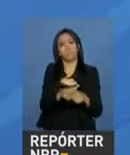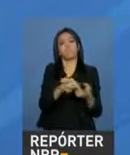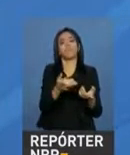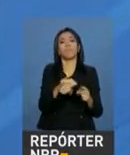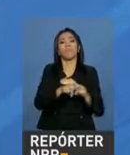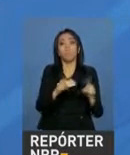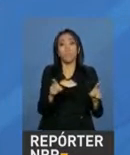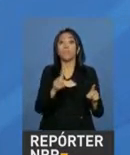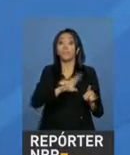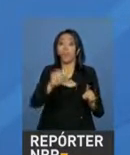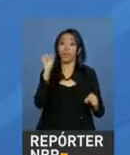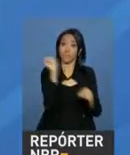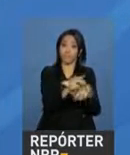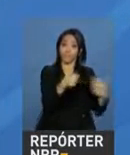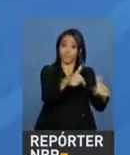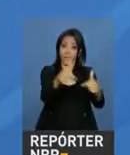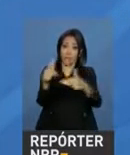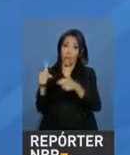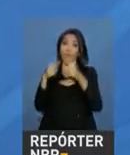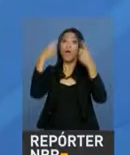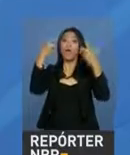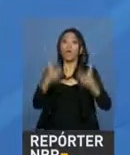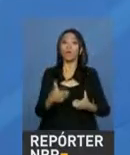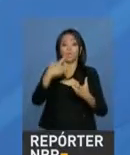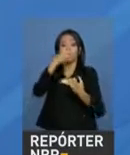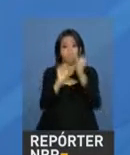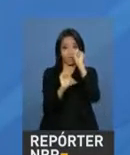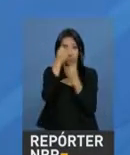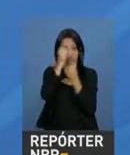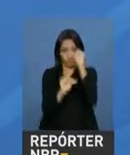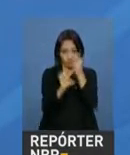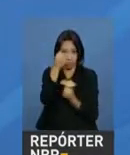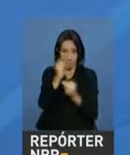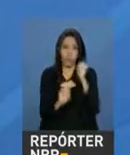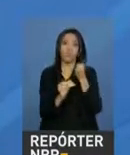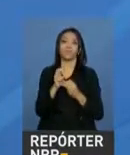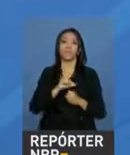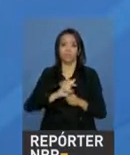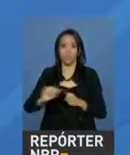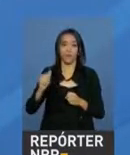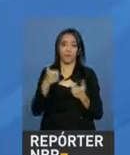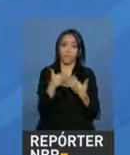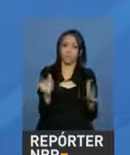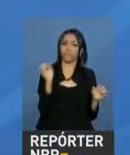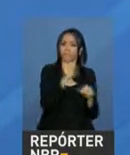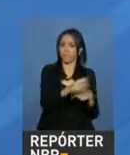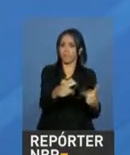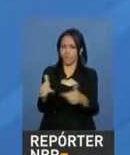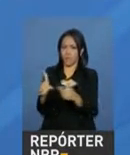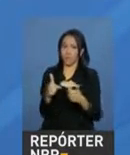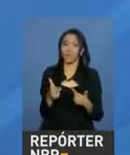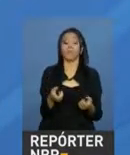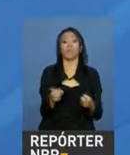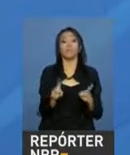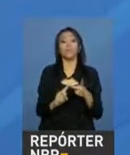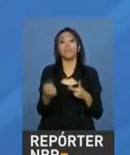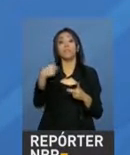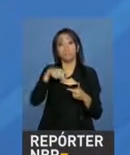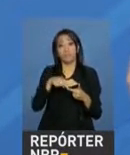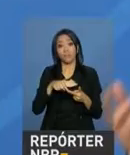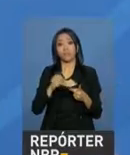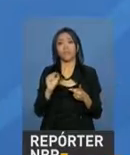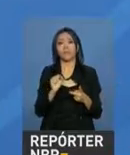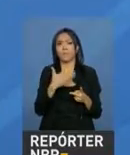gerando empregos nas montadoras bem como na garantia da do incremento do serviço